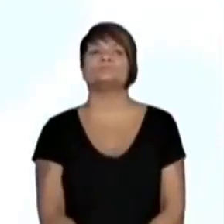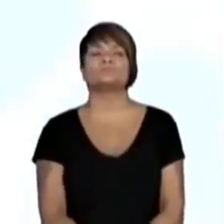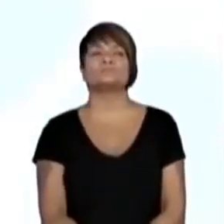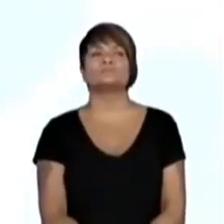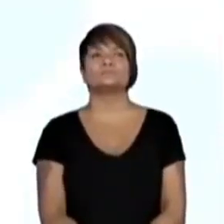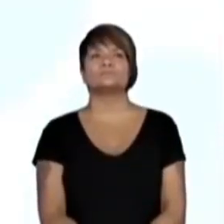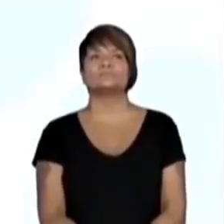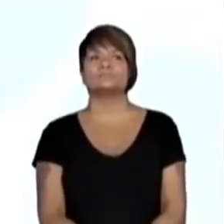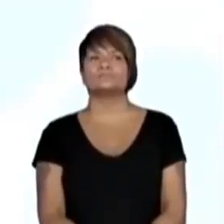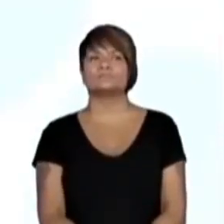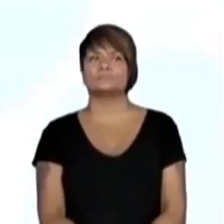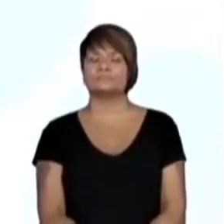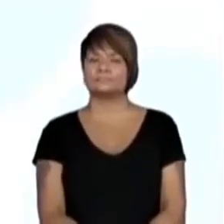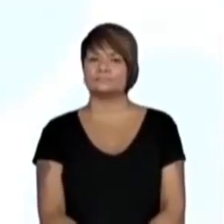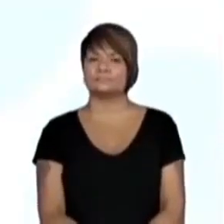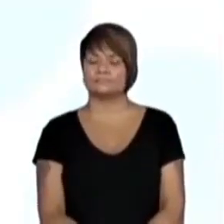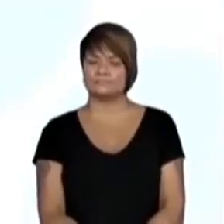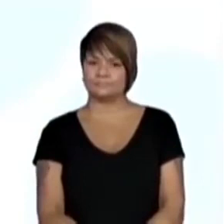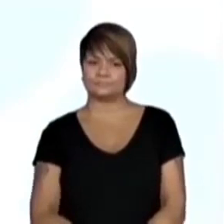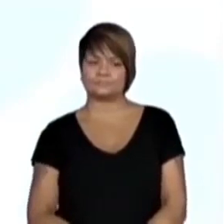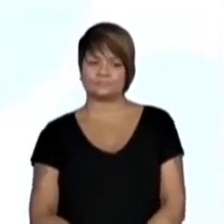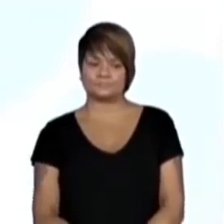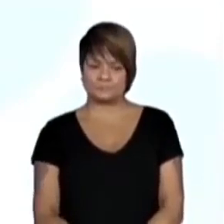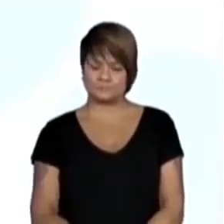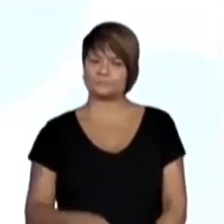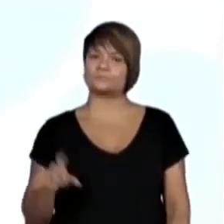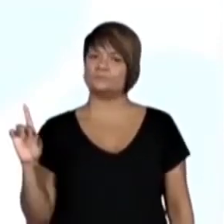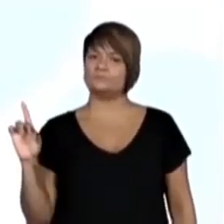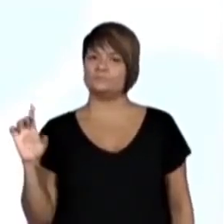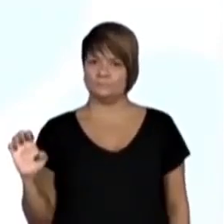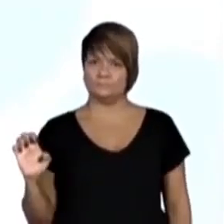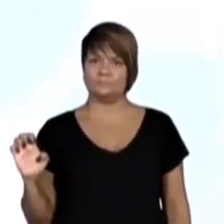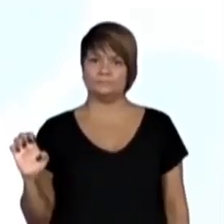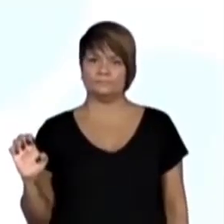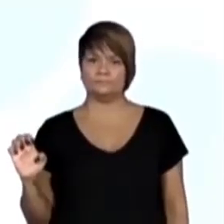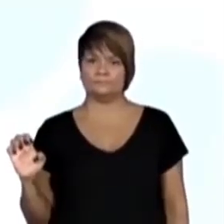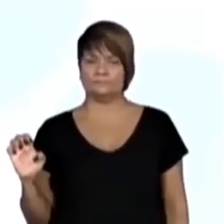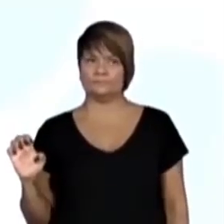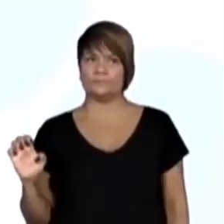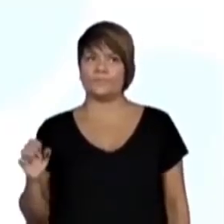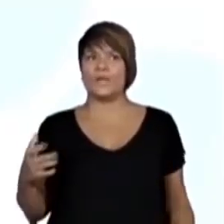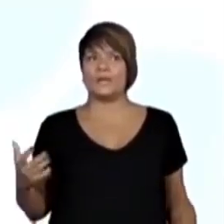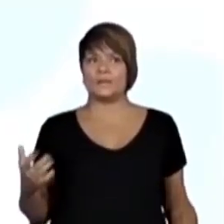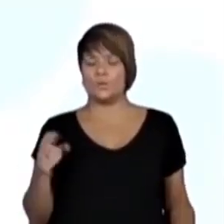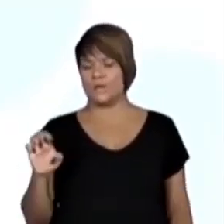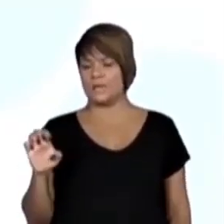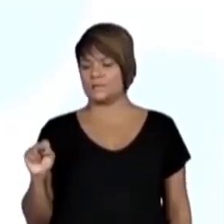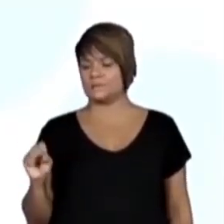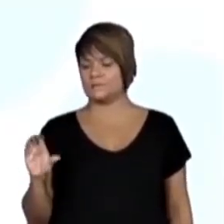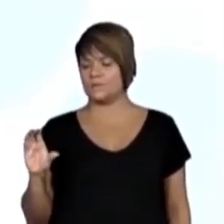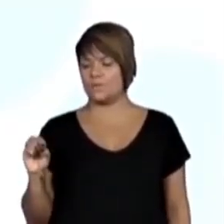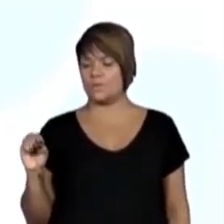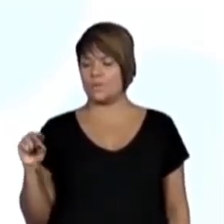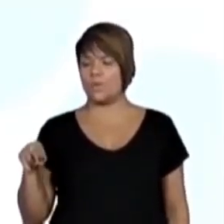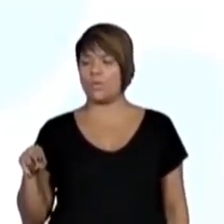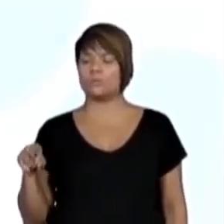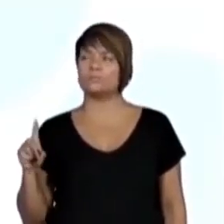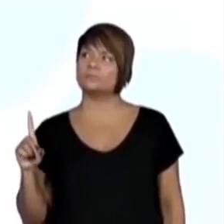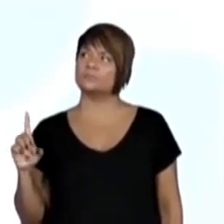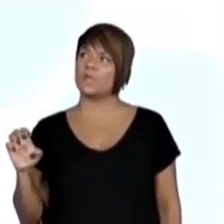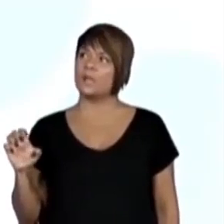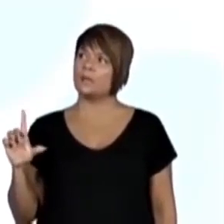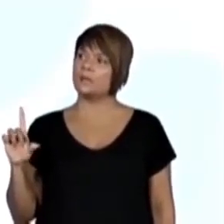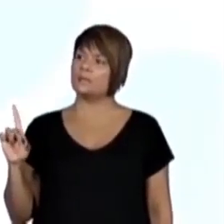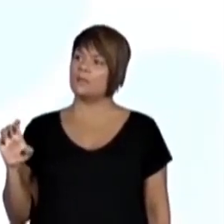N. E aí, o D, professor, esconde. Que palavra que me ajuda a escrever o D? Eu acho